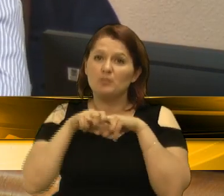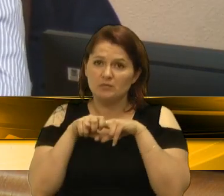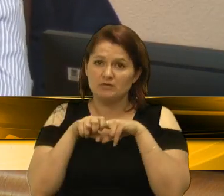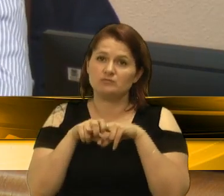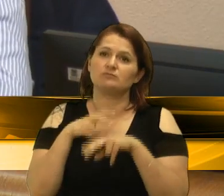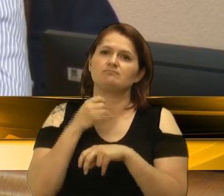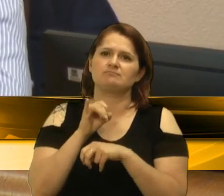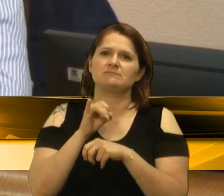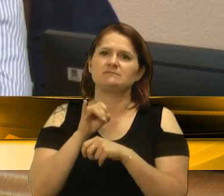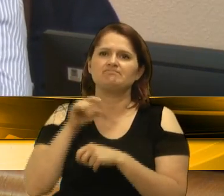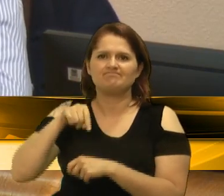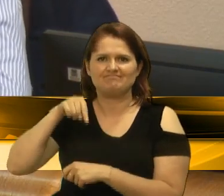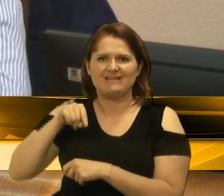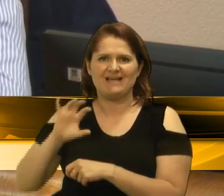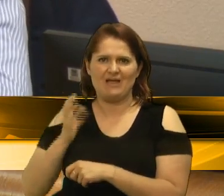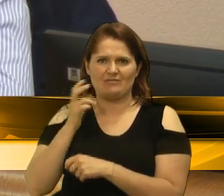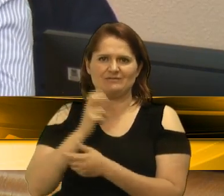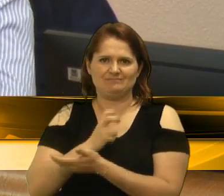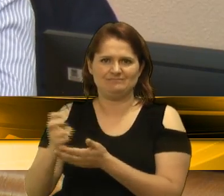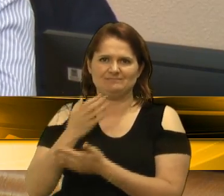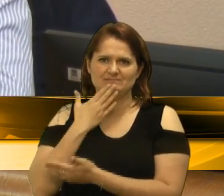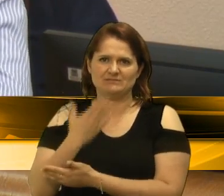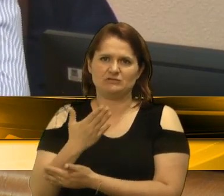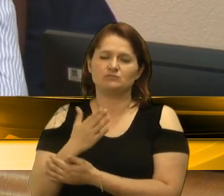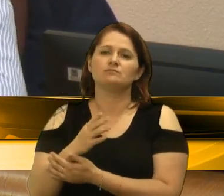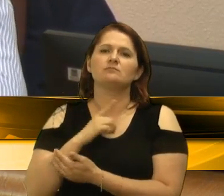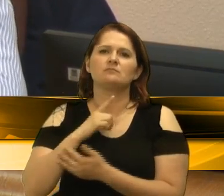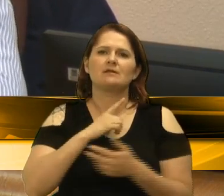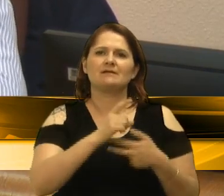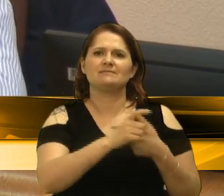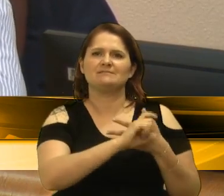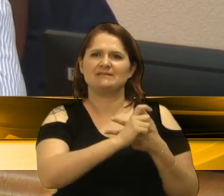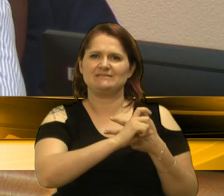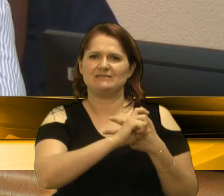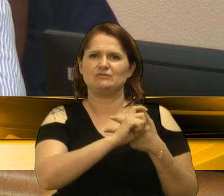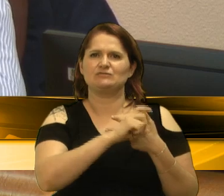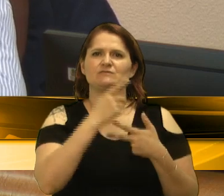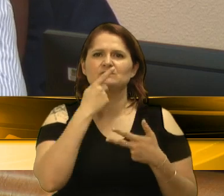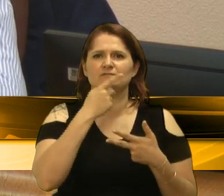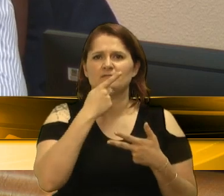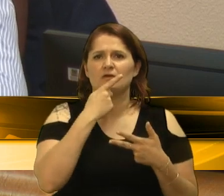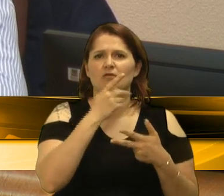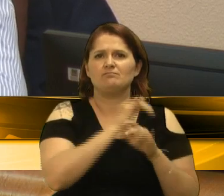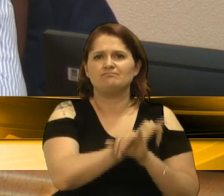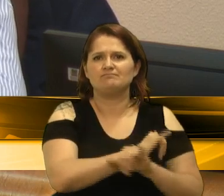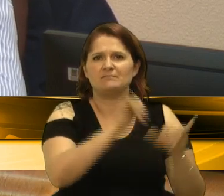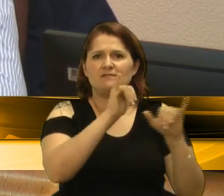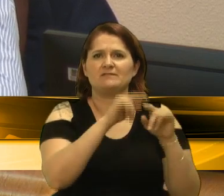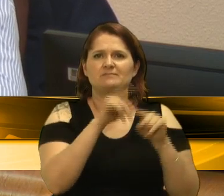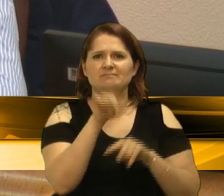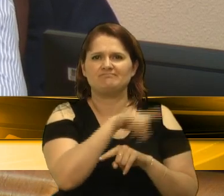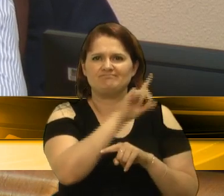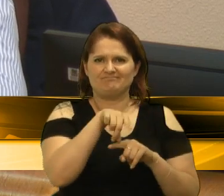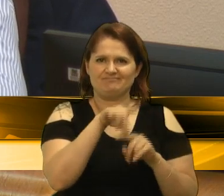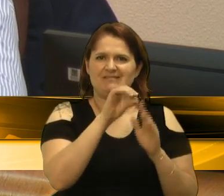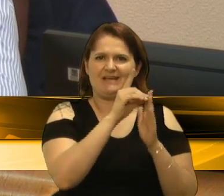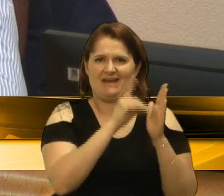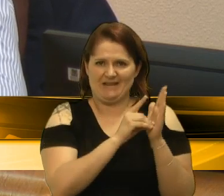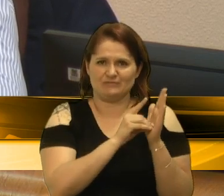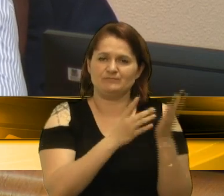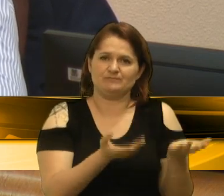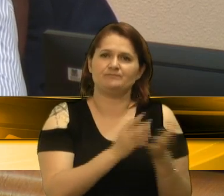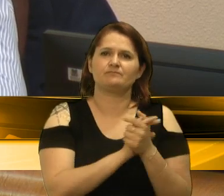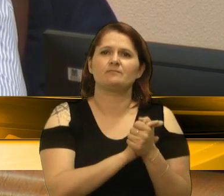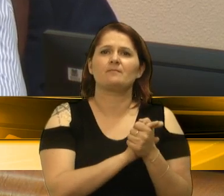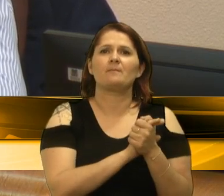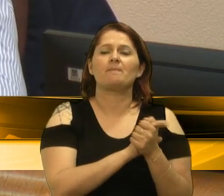ao caso concreto, após apresentadas as razões pelo Executivo quando procedida a sua notificação sobre a sustação do ato, a fim de